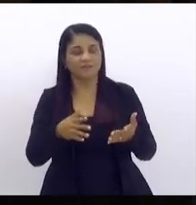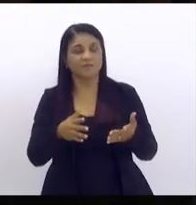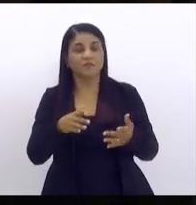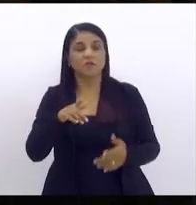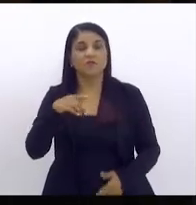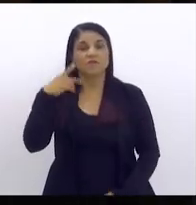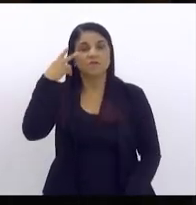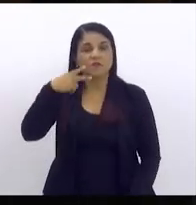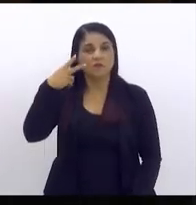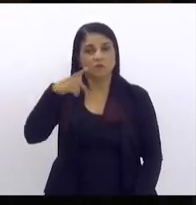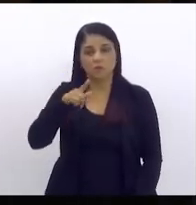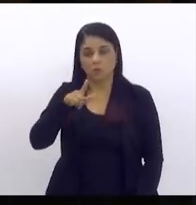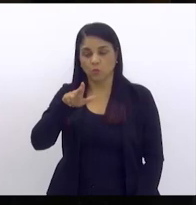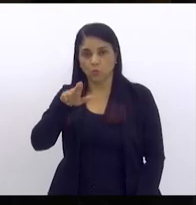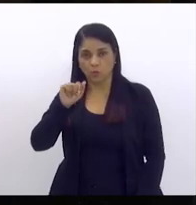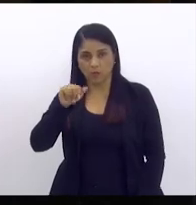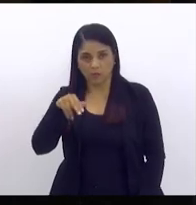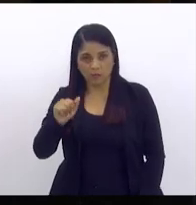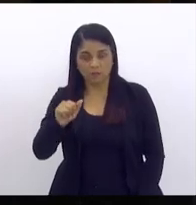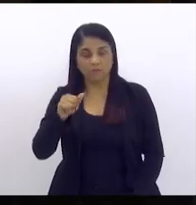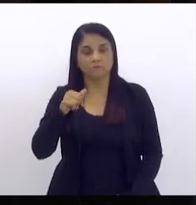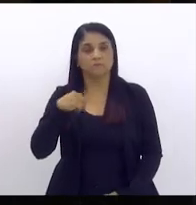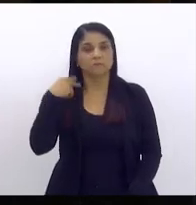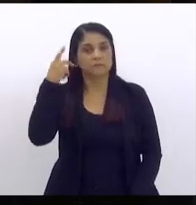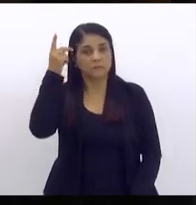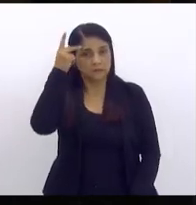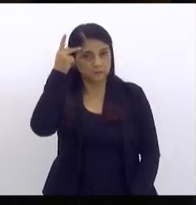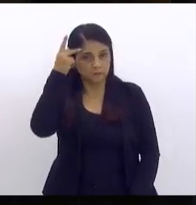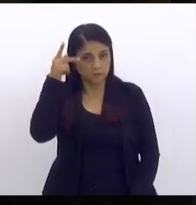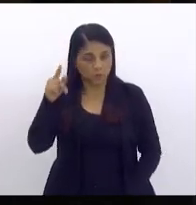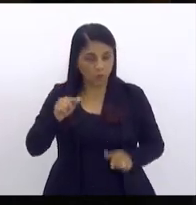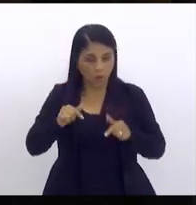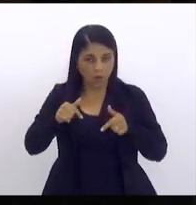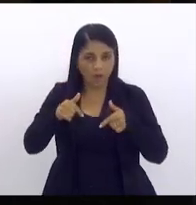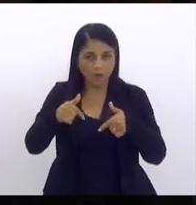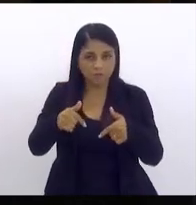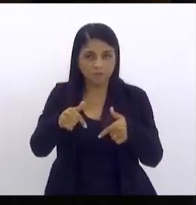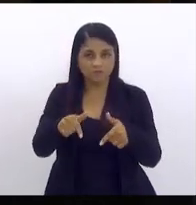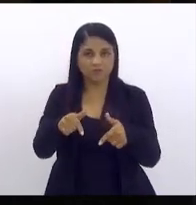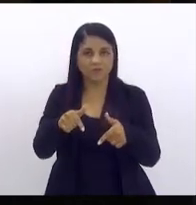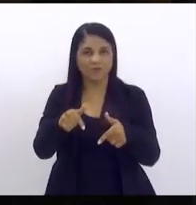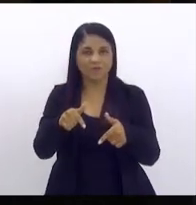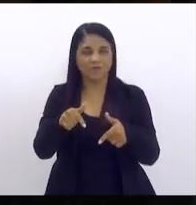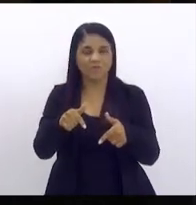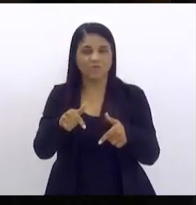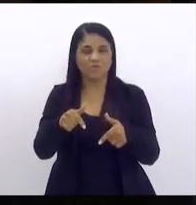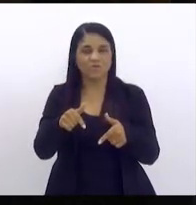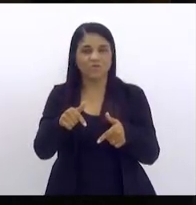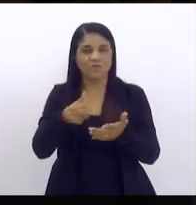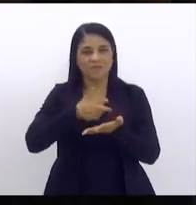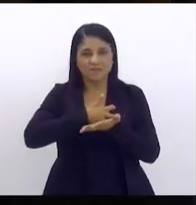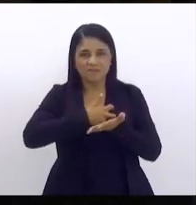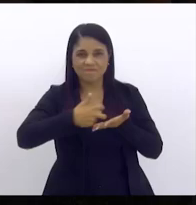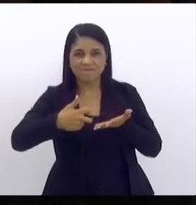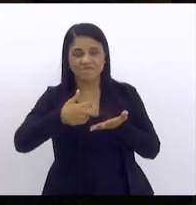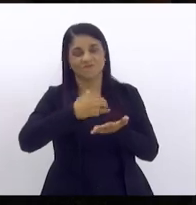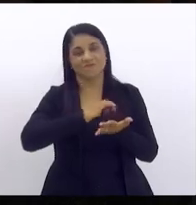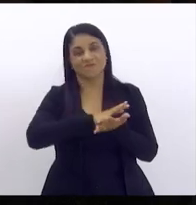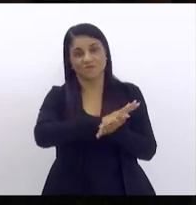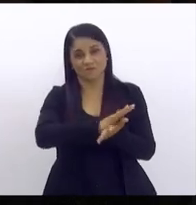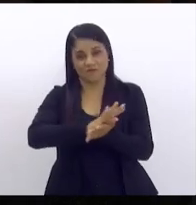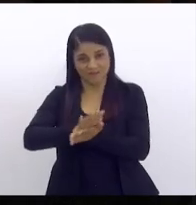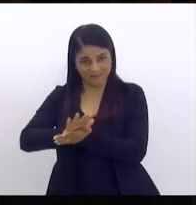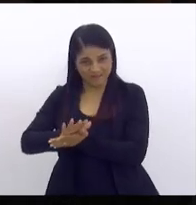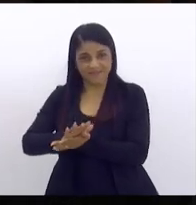da cidade de São Paulo, que toda a sua atuação levou à cassação de um racista. A